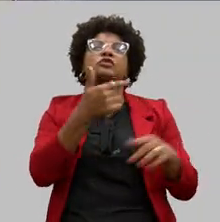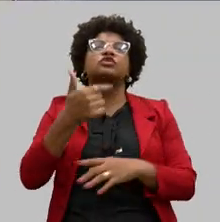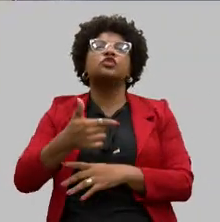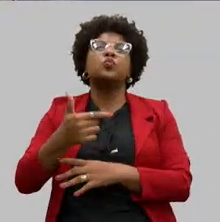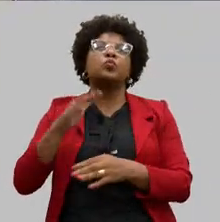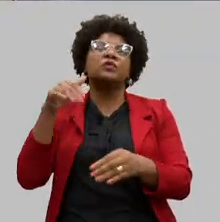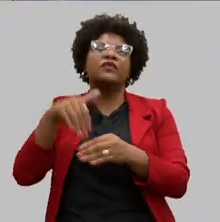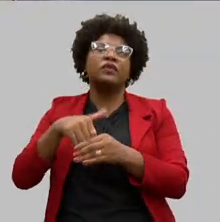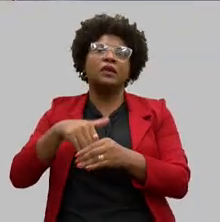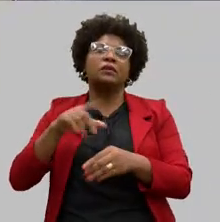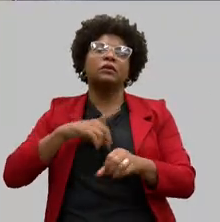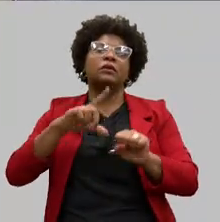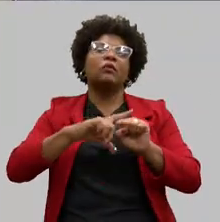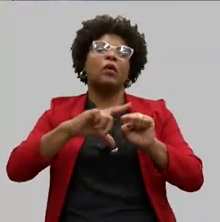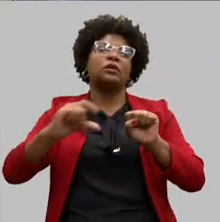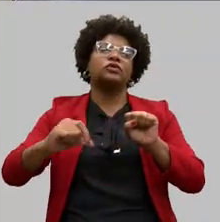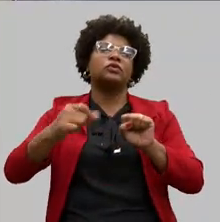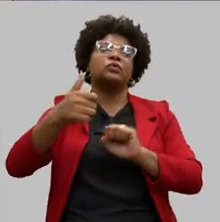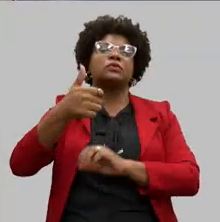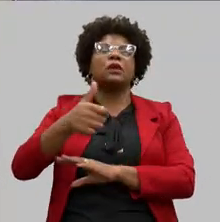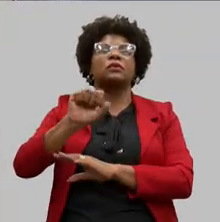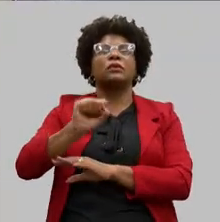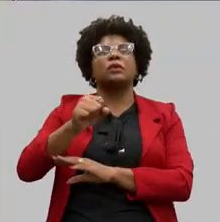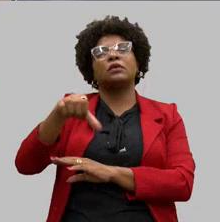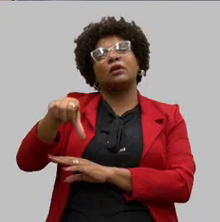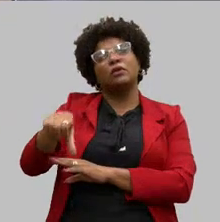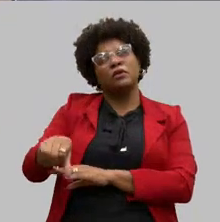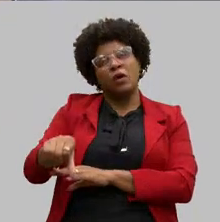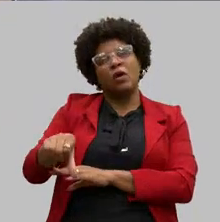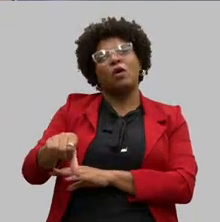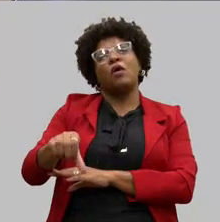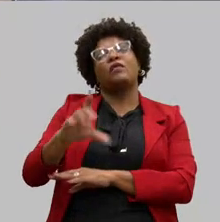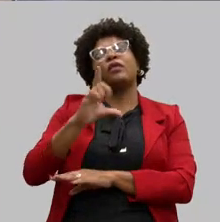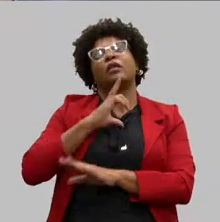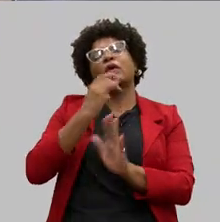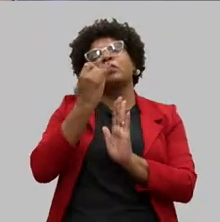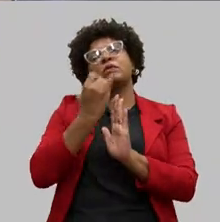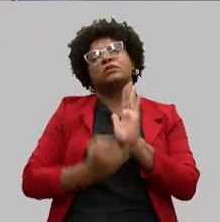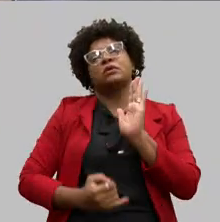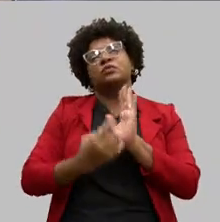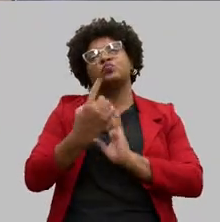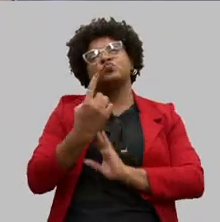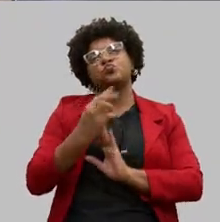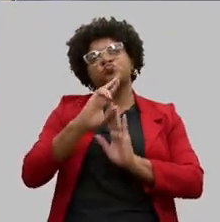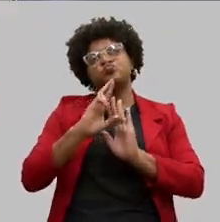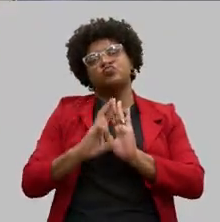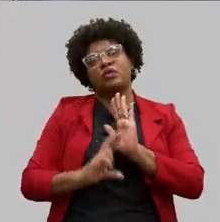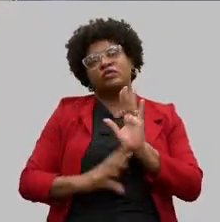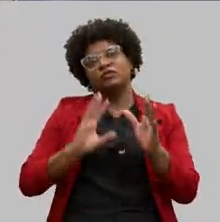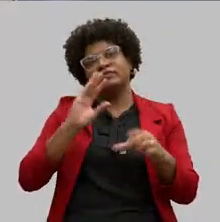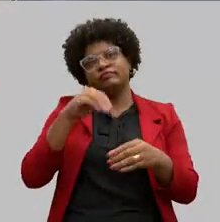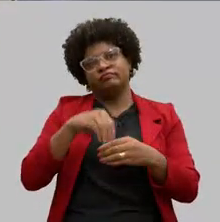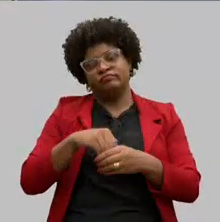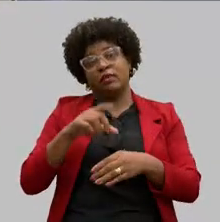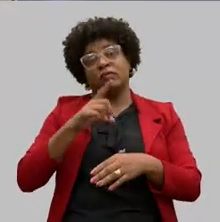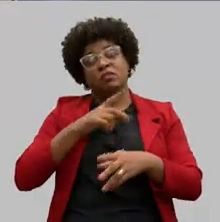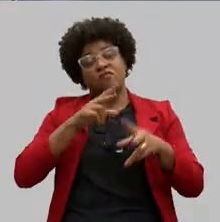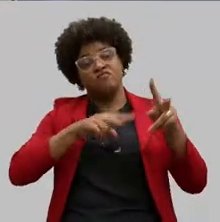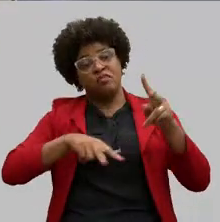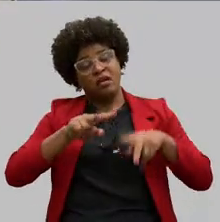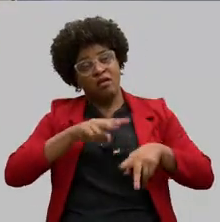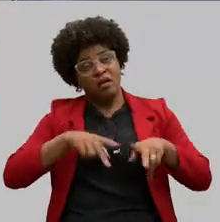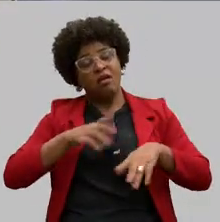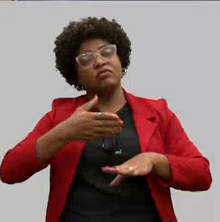189 combinado com 102 inciso 1 do Regimento Interno a proposição em análise na forma aprovada em plenário